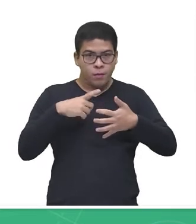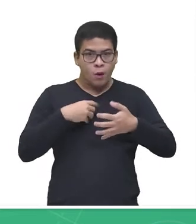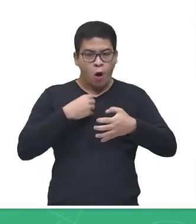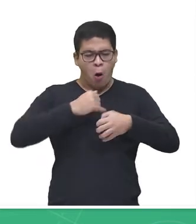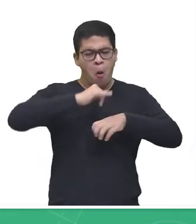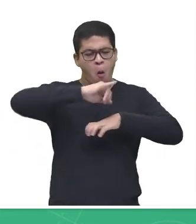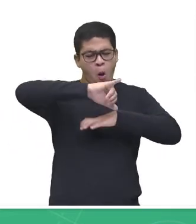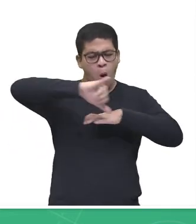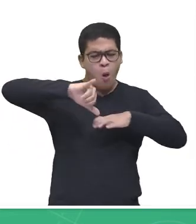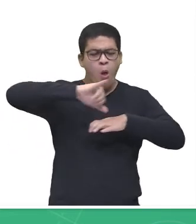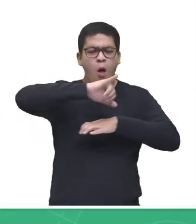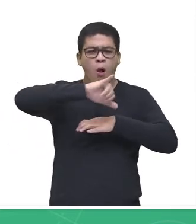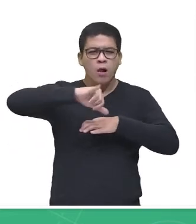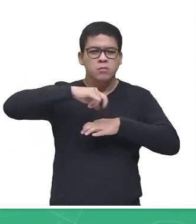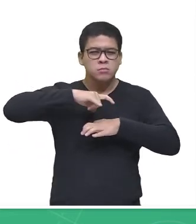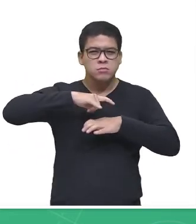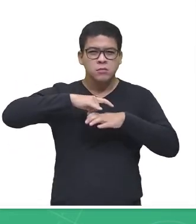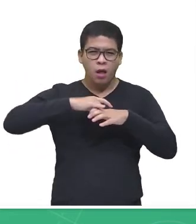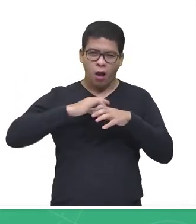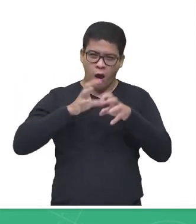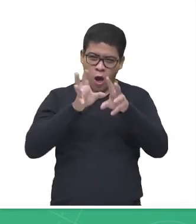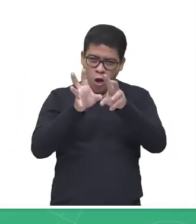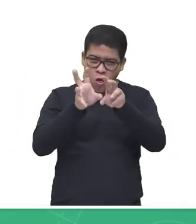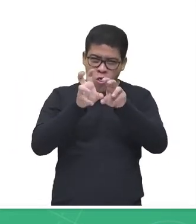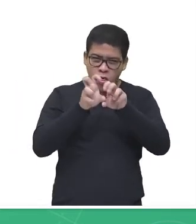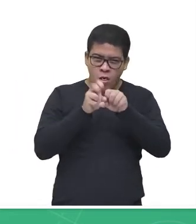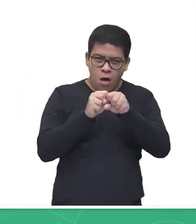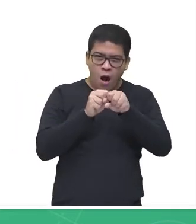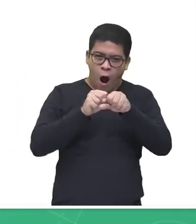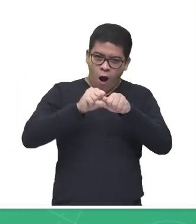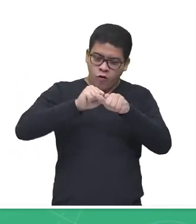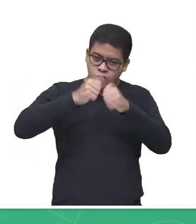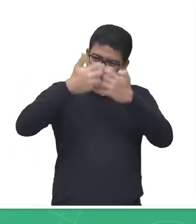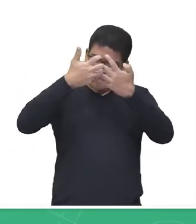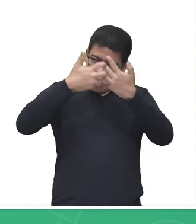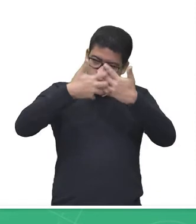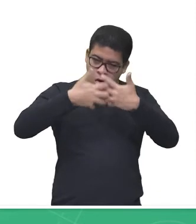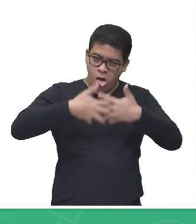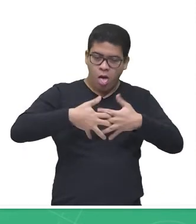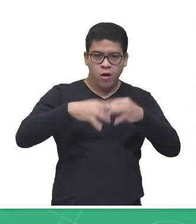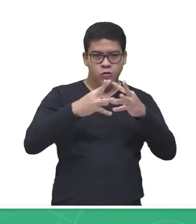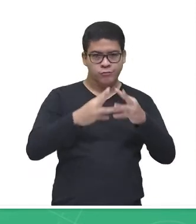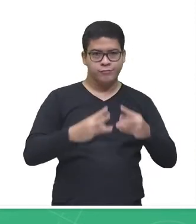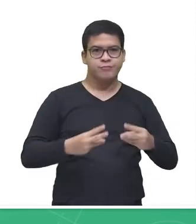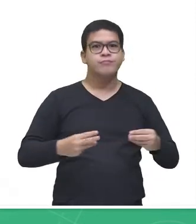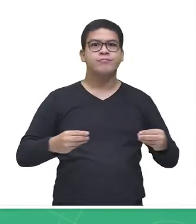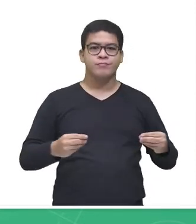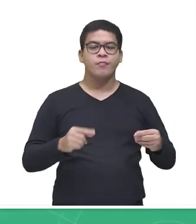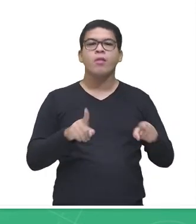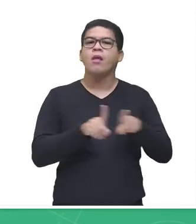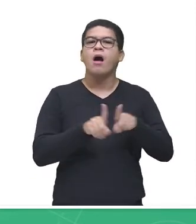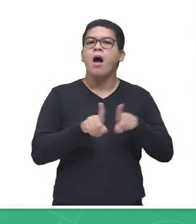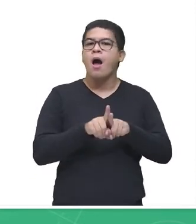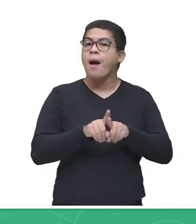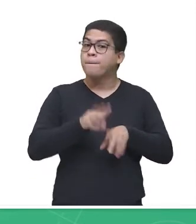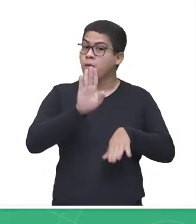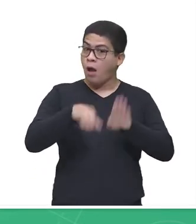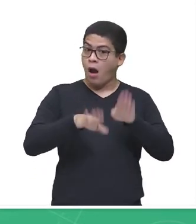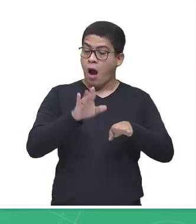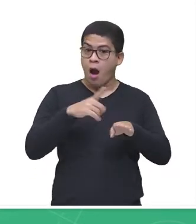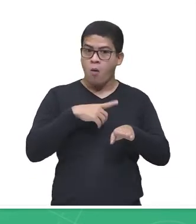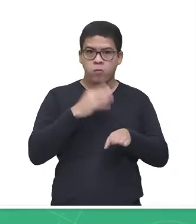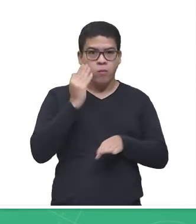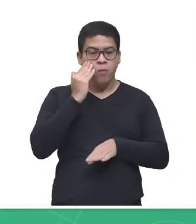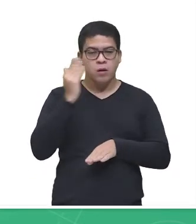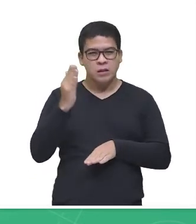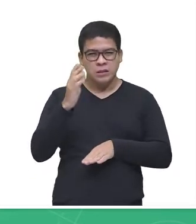nessa imagem. São responsáveis pela digestão intracelular e a sua produção excessiva pode destruir uma célula